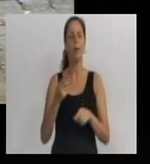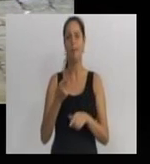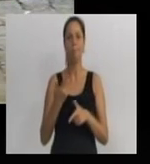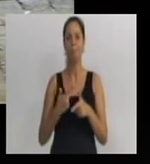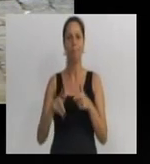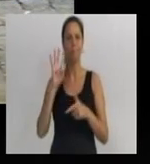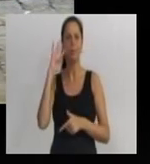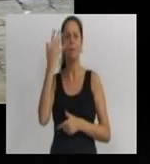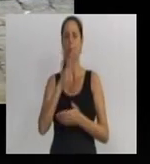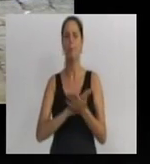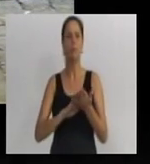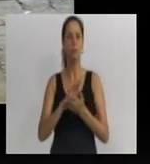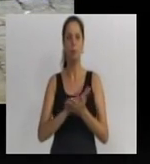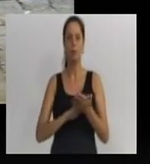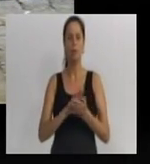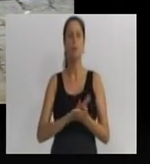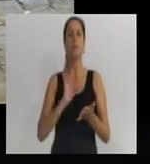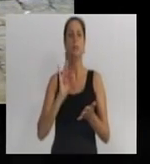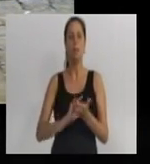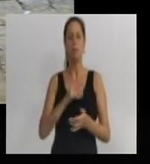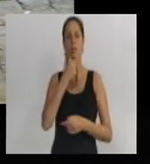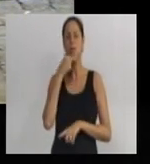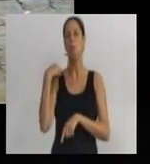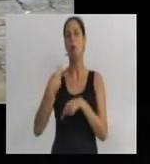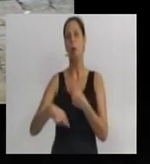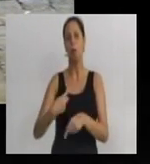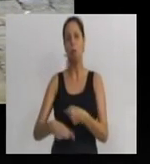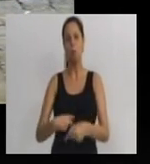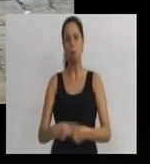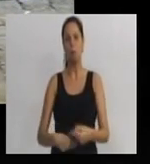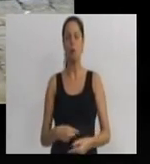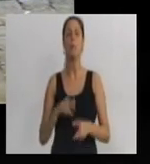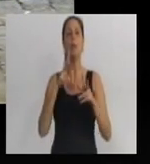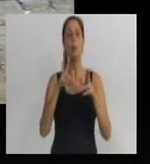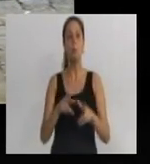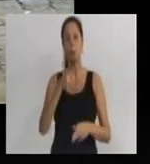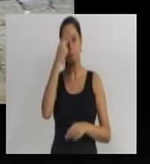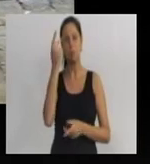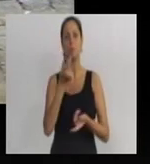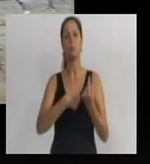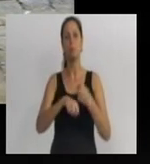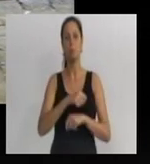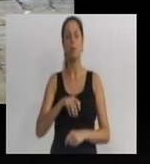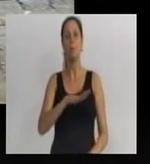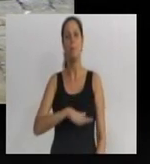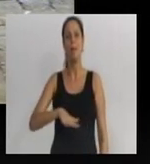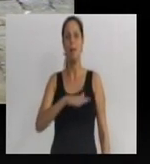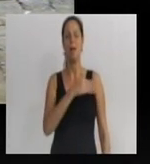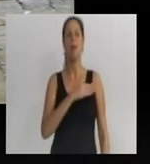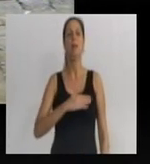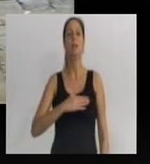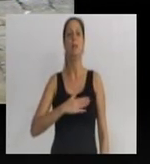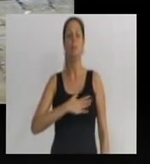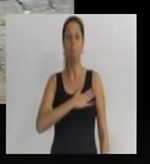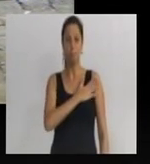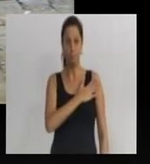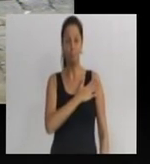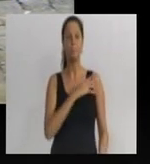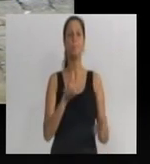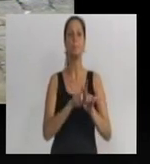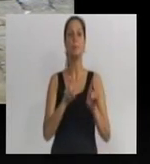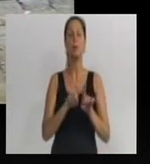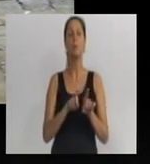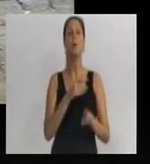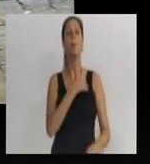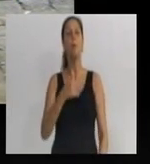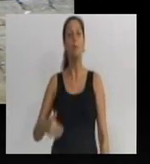tem se mostrado um grande enrolador, como muitos nessa administração Napoleão e Jovino. O líder do governo é outro, que tem me alugado.